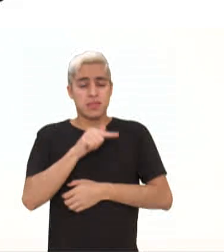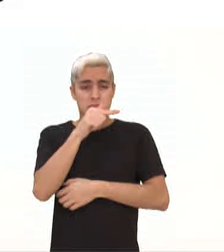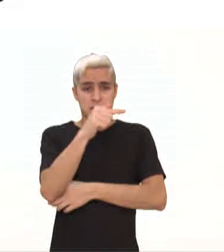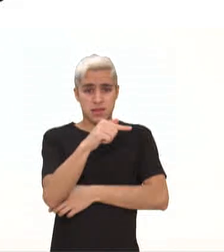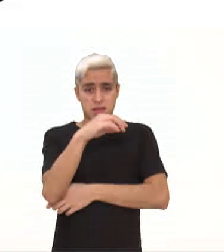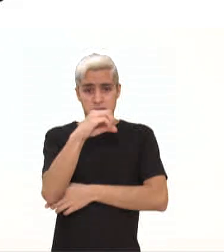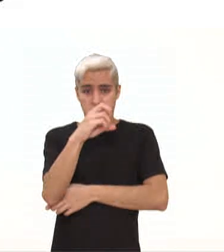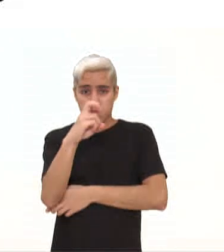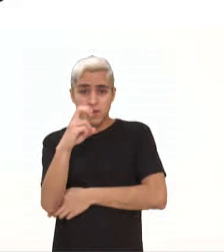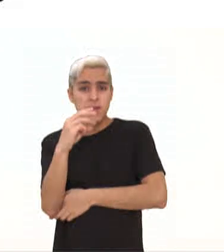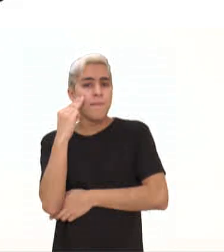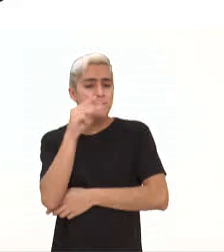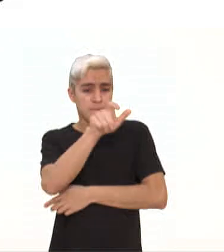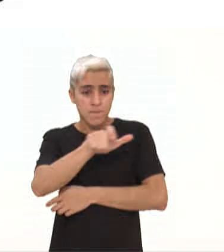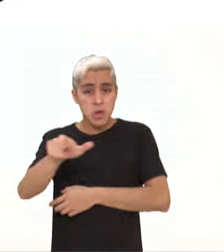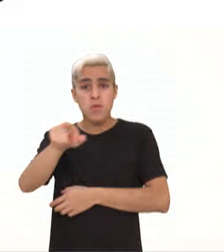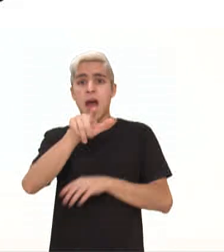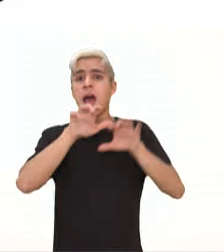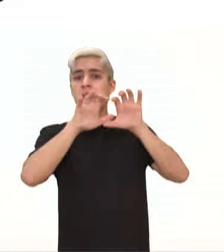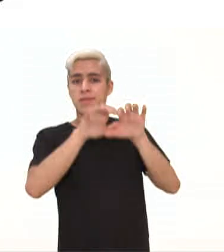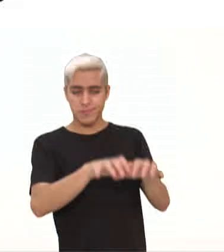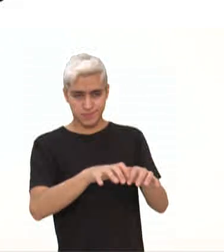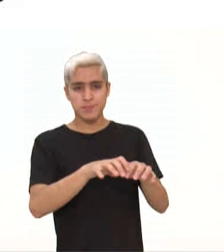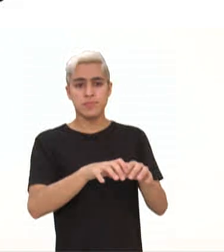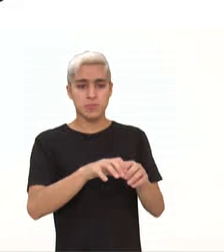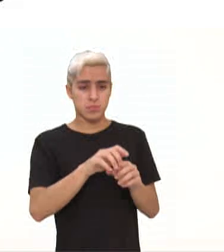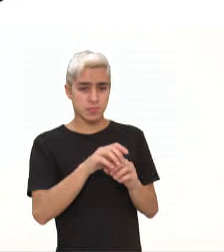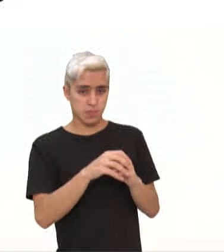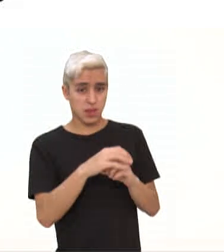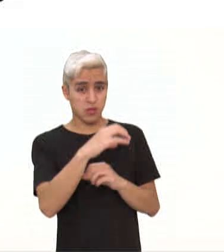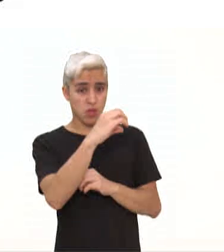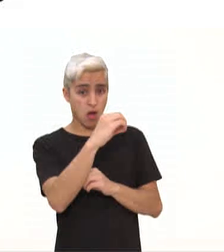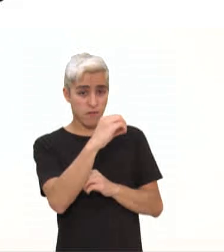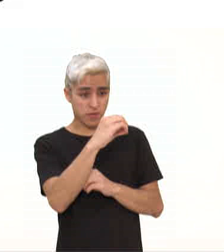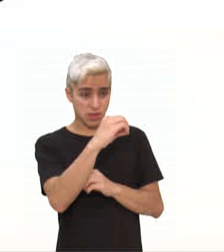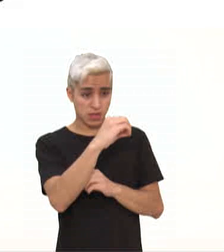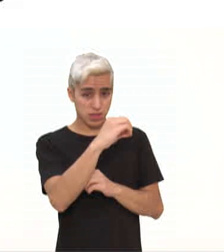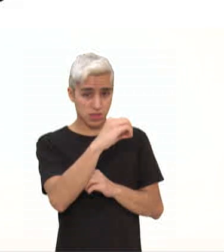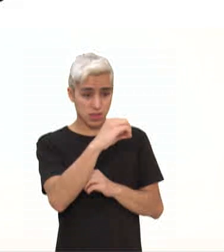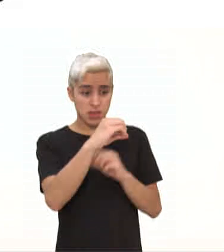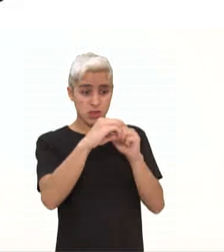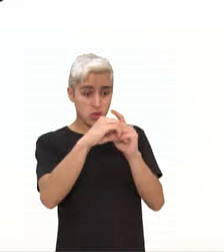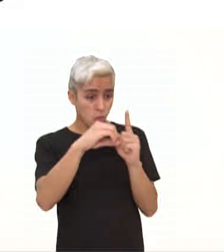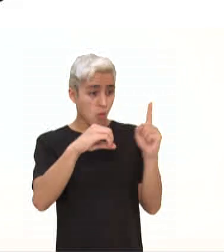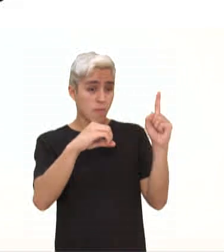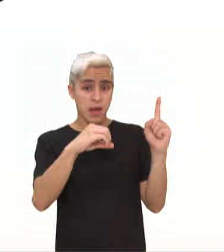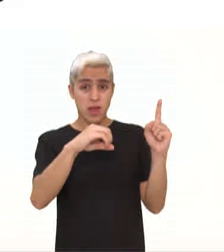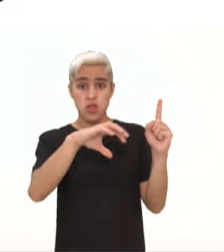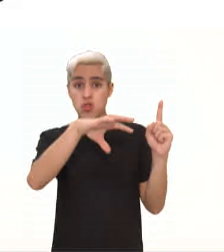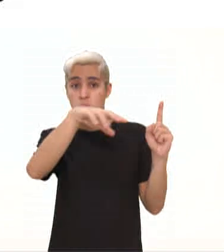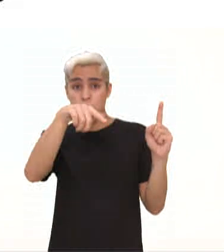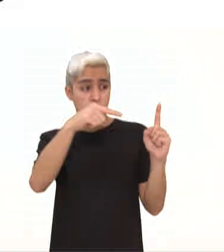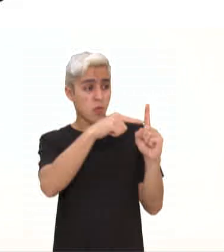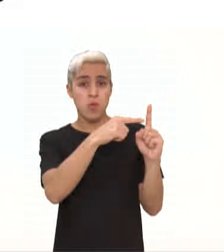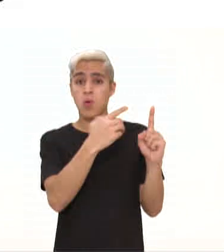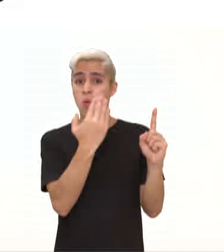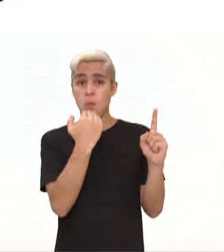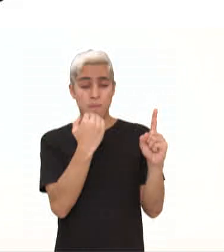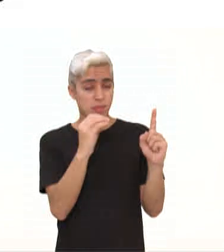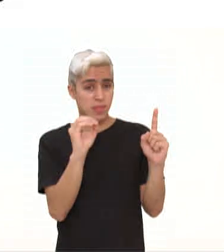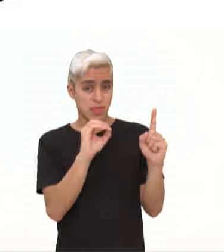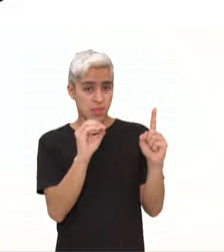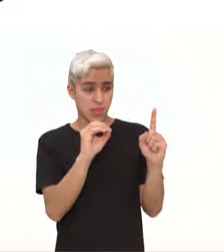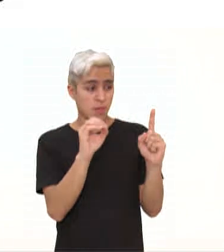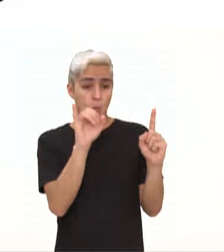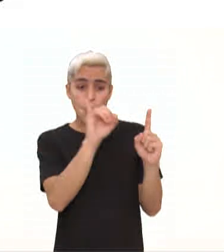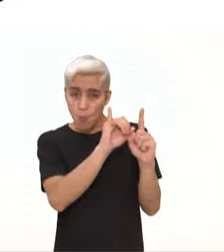795 milhões de indivíduos nessa situação. Uma a cada 9 pessoas no mundo é subnutrida, ou seja, não tem acesso à quantidade necessária